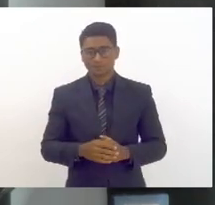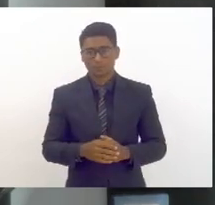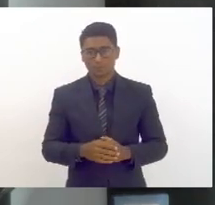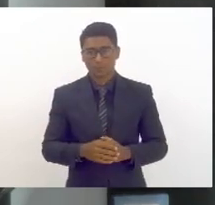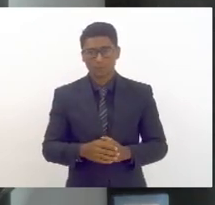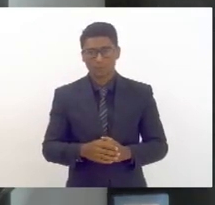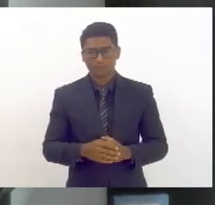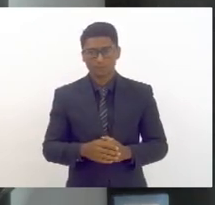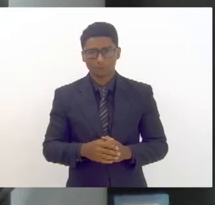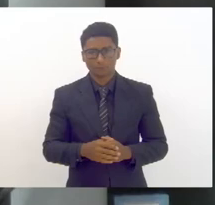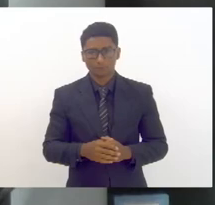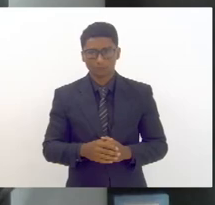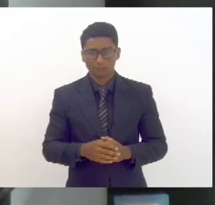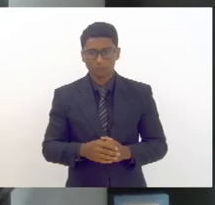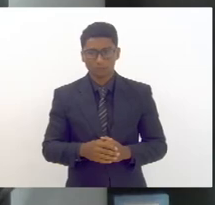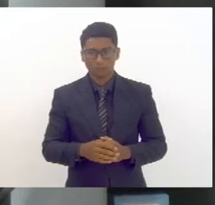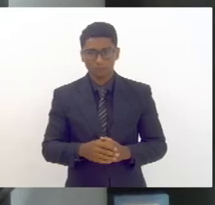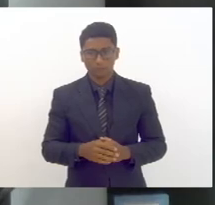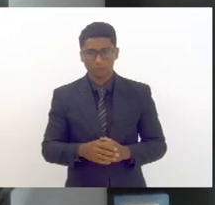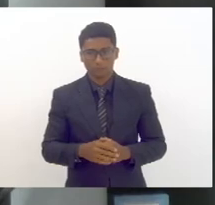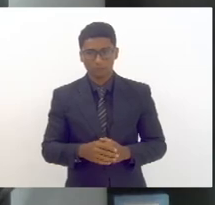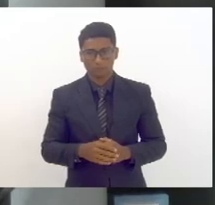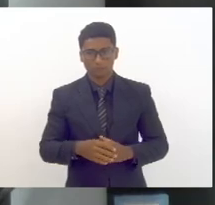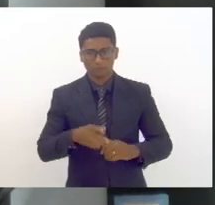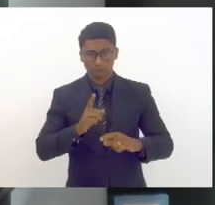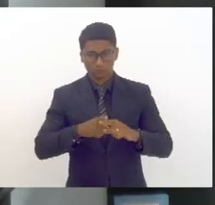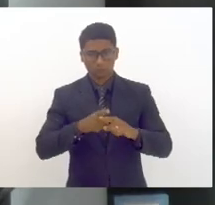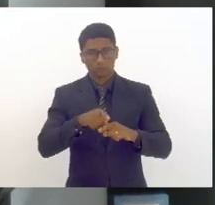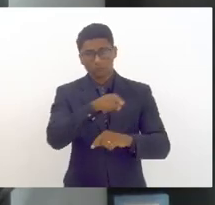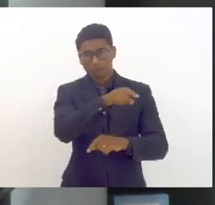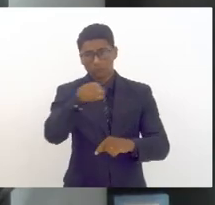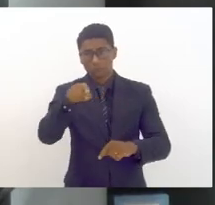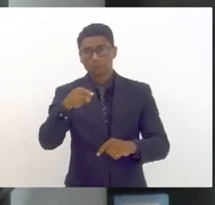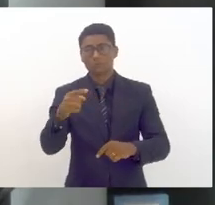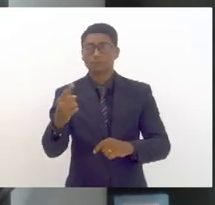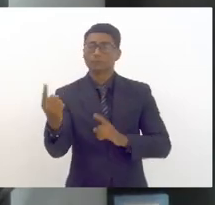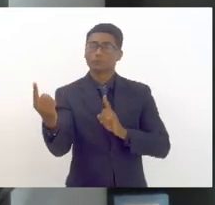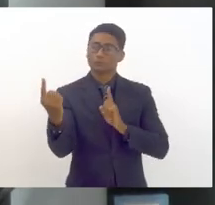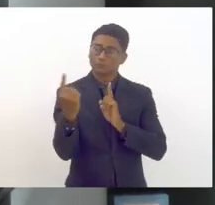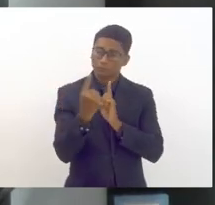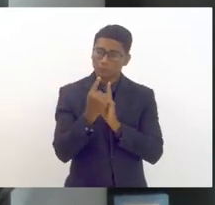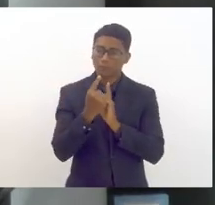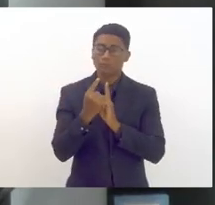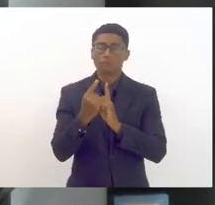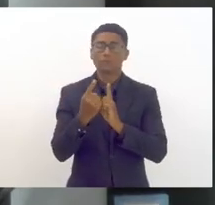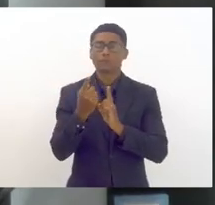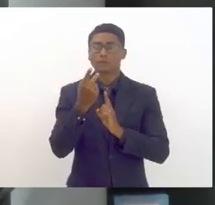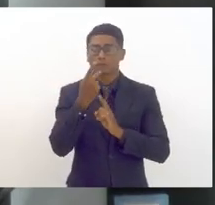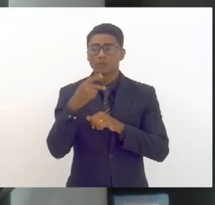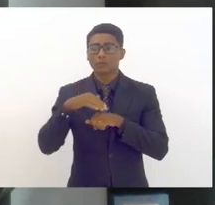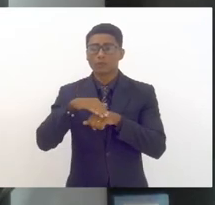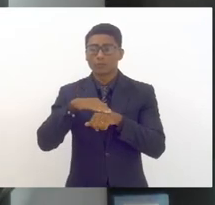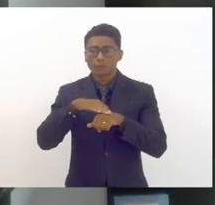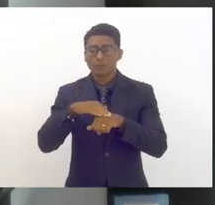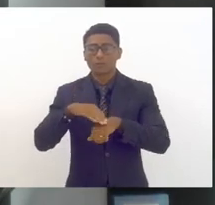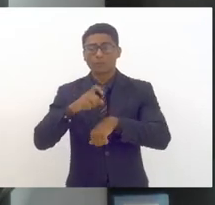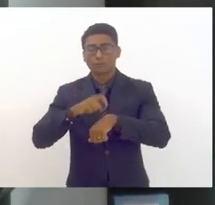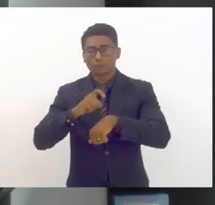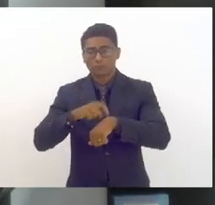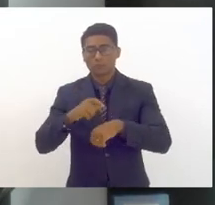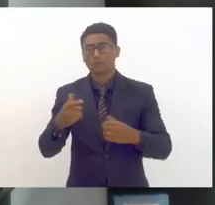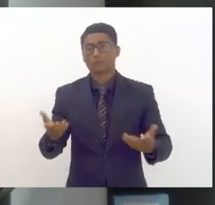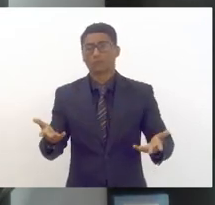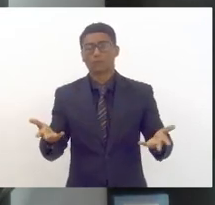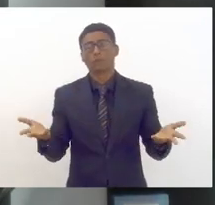justamente dentro daquilo que vocês, né, vieram conversar comigo, do prazo, né, hoje